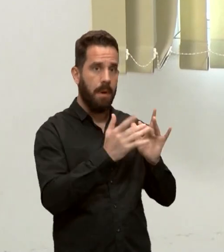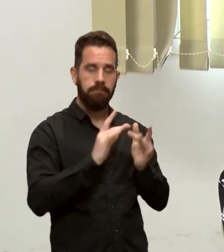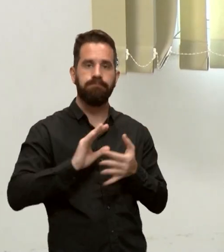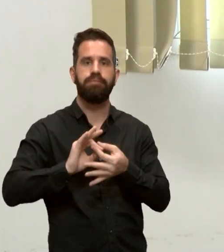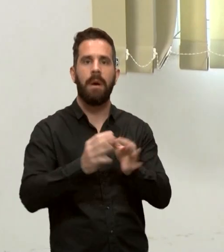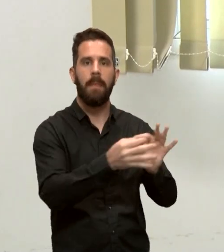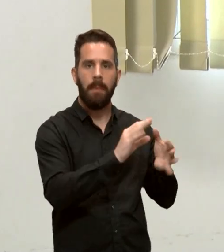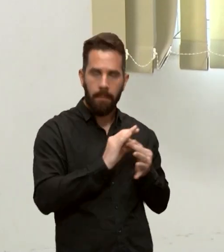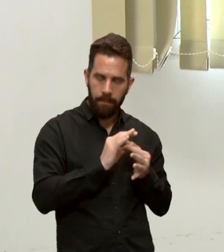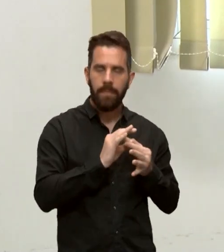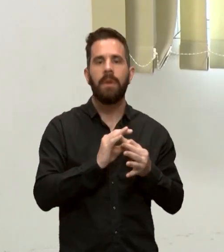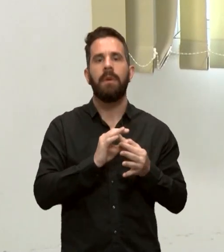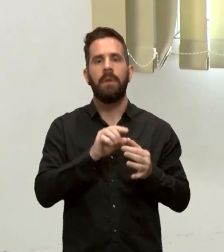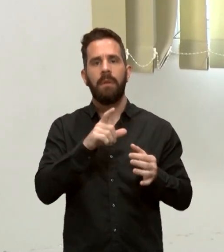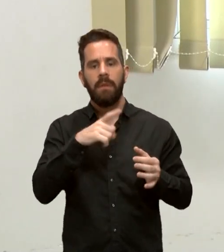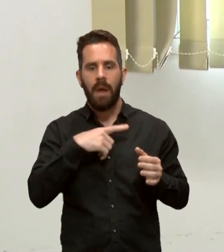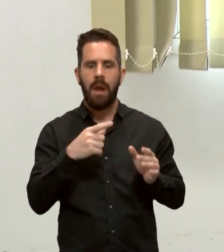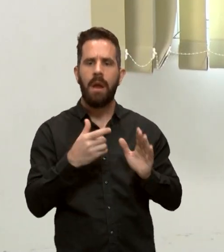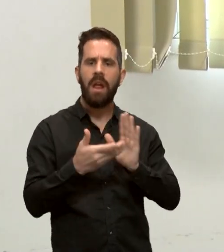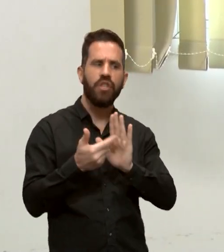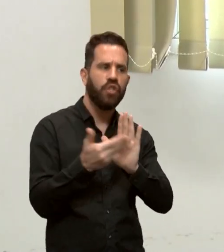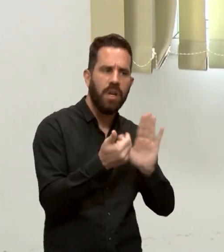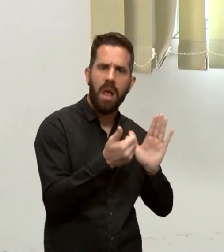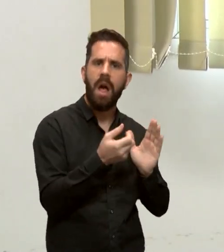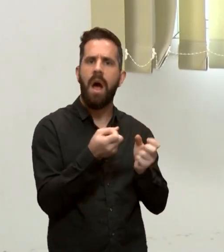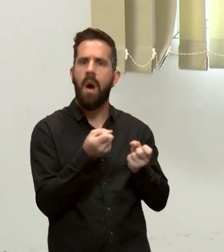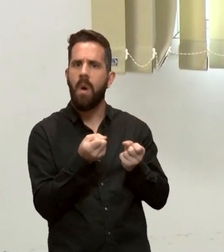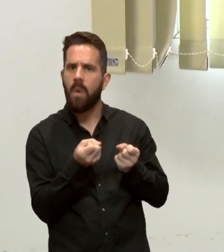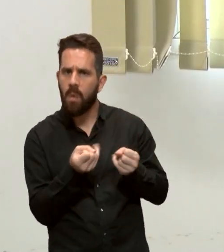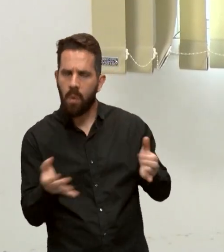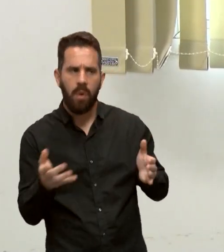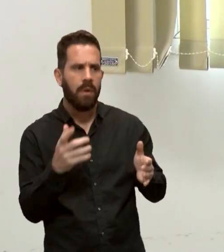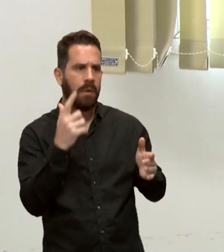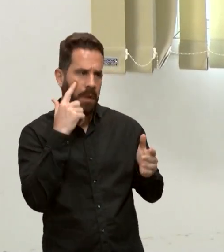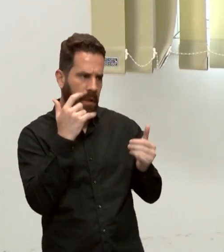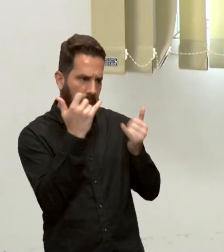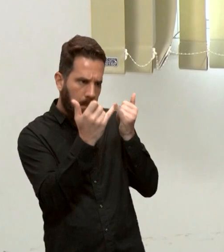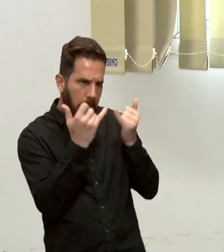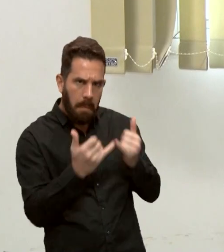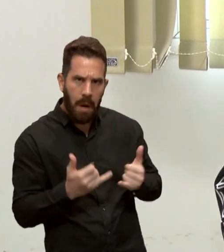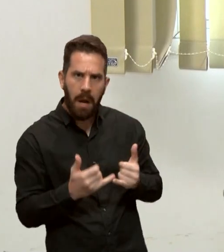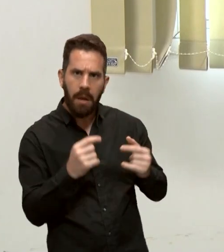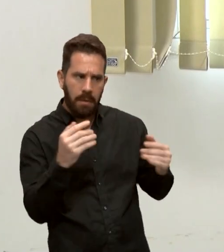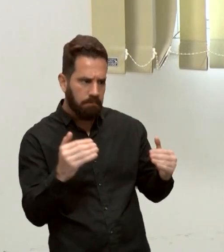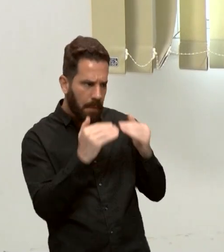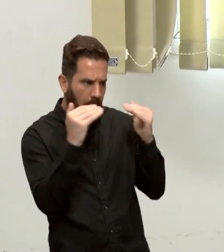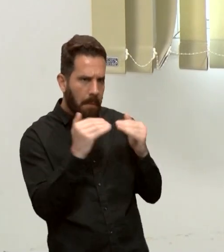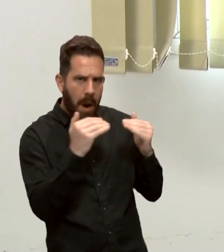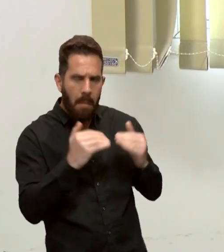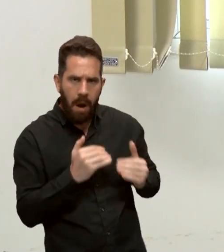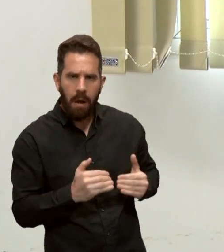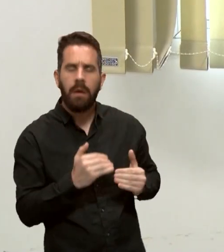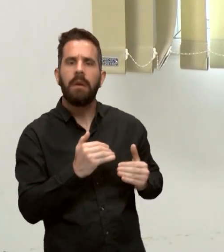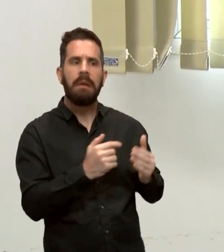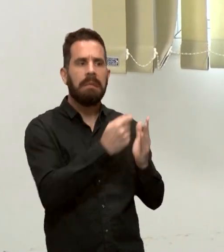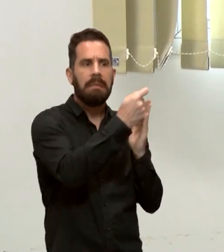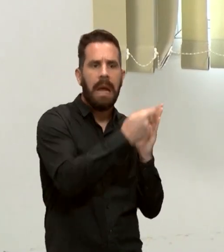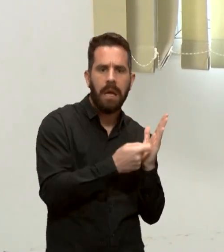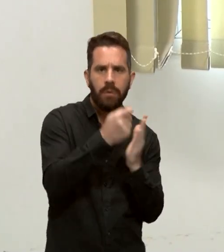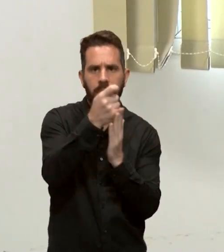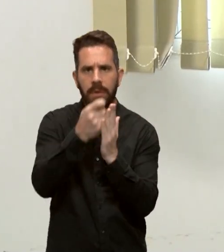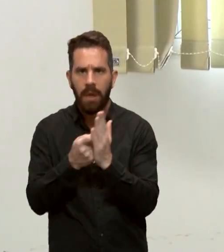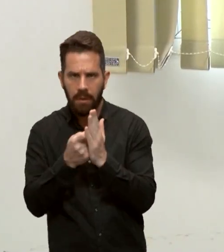remover duplicatas, identificar aproximação quanto parecido dois textos